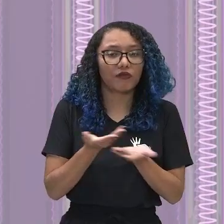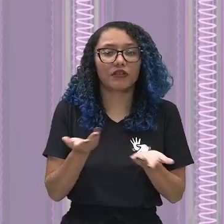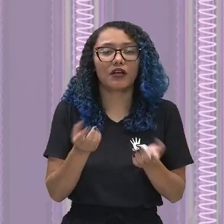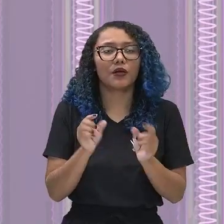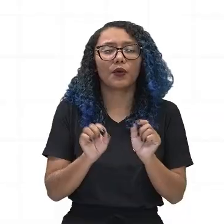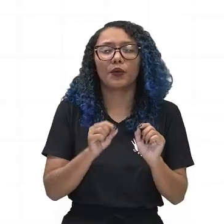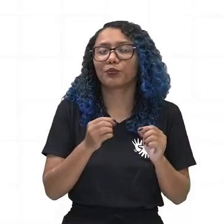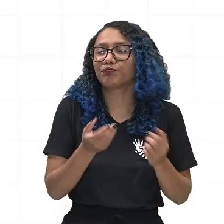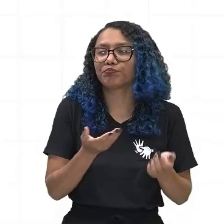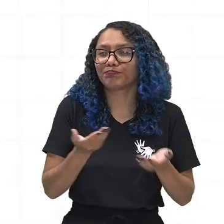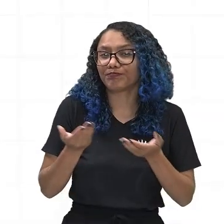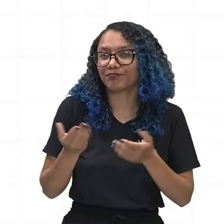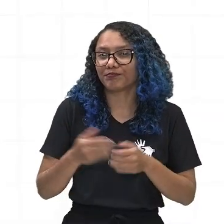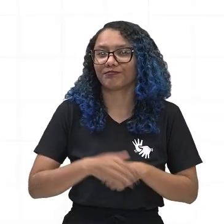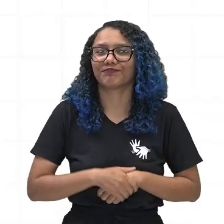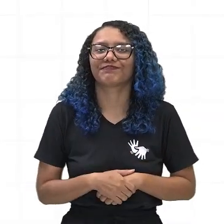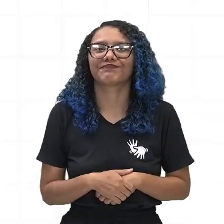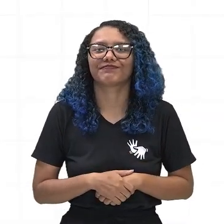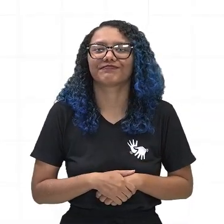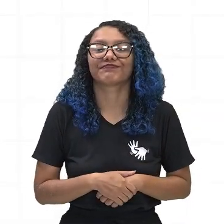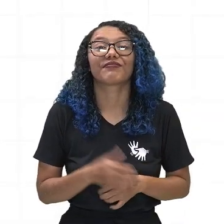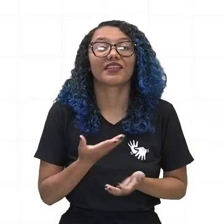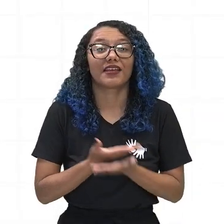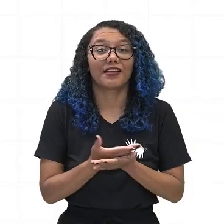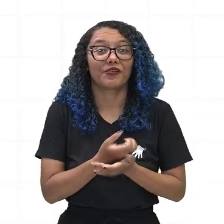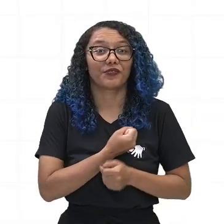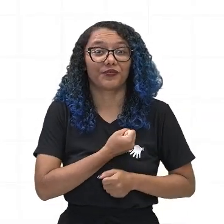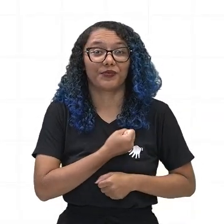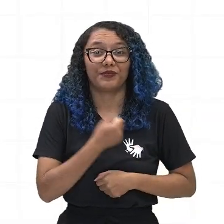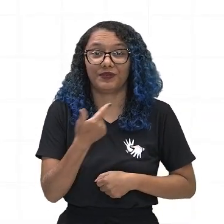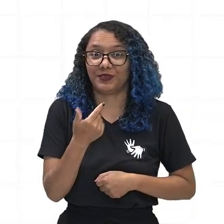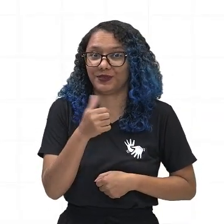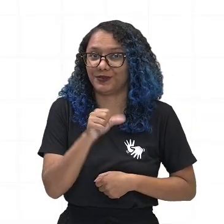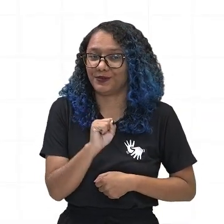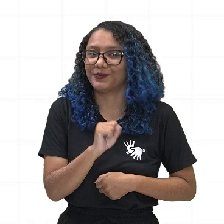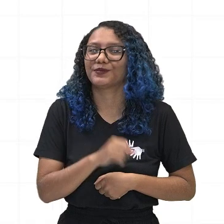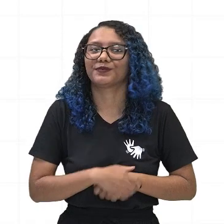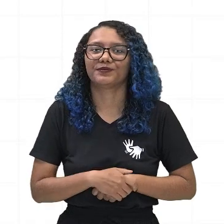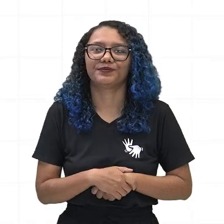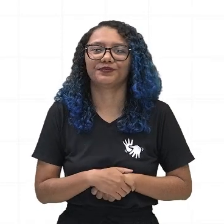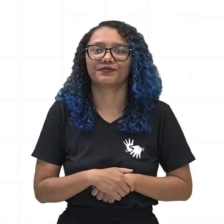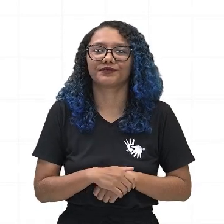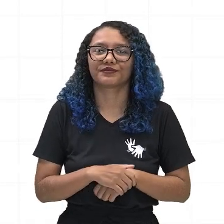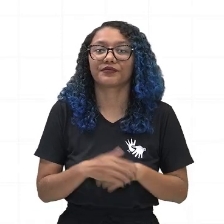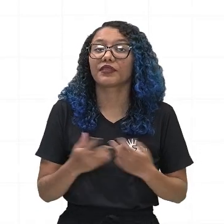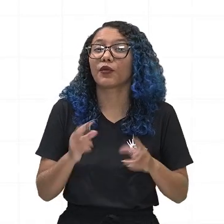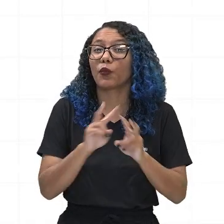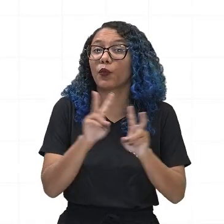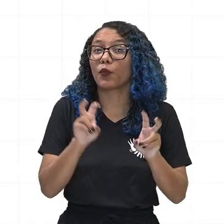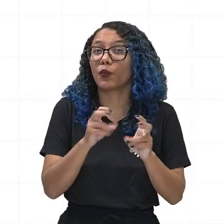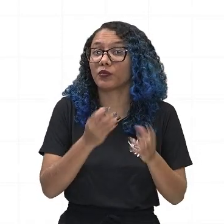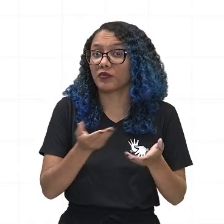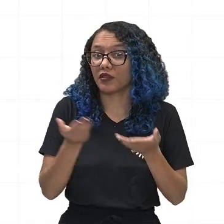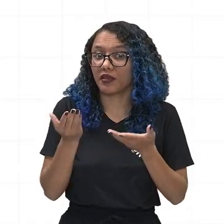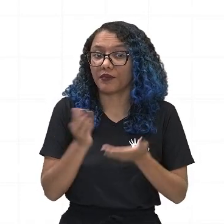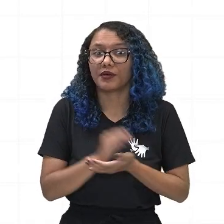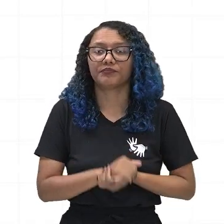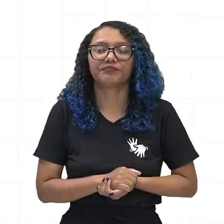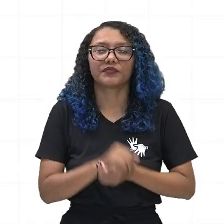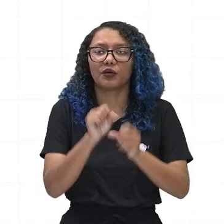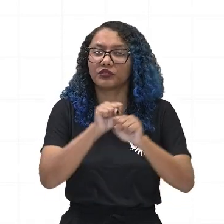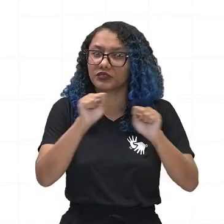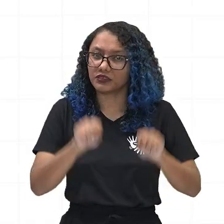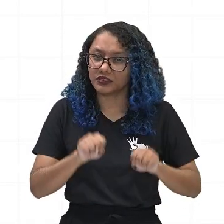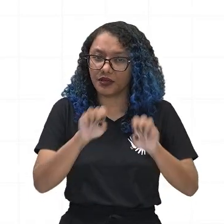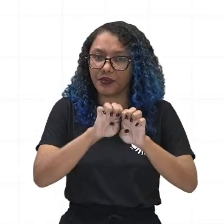nós temos aula de número 28, objeto do conhecimento, sistema